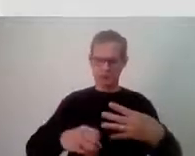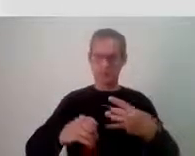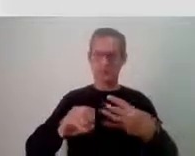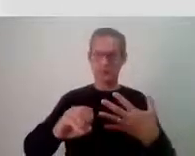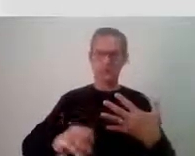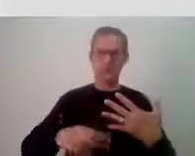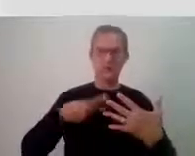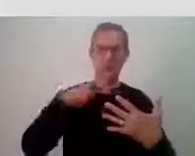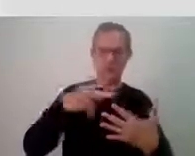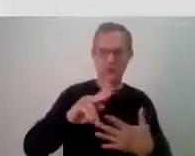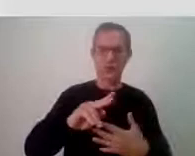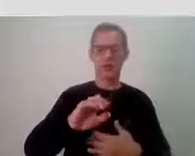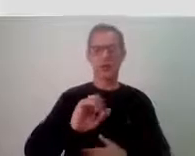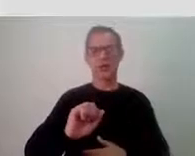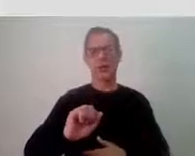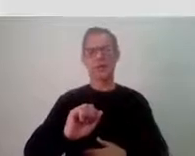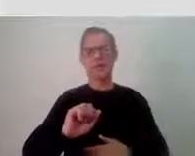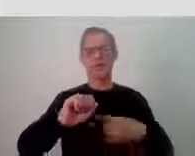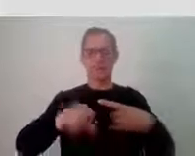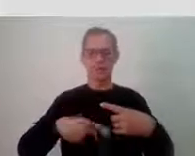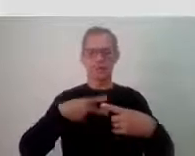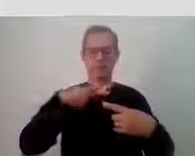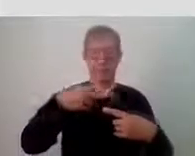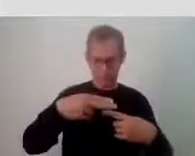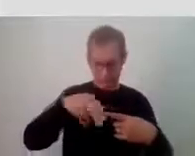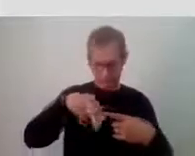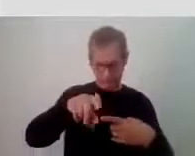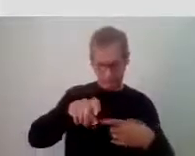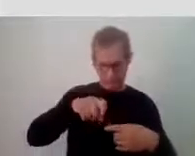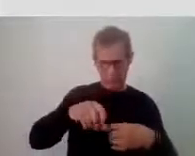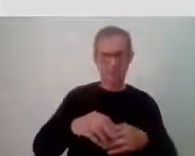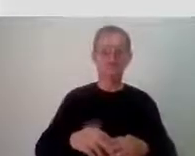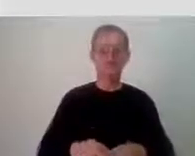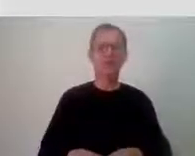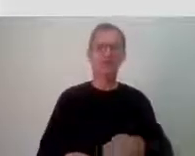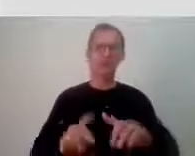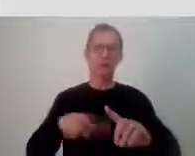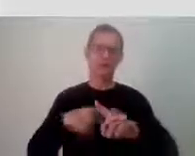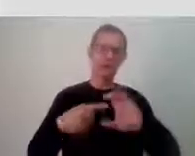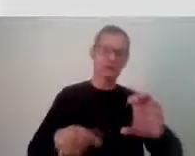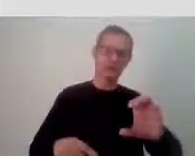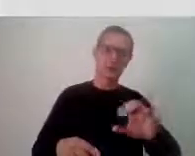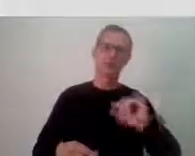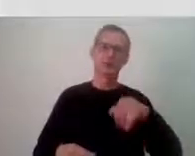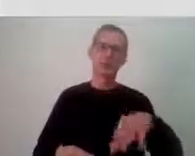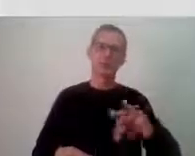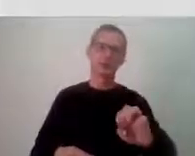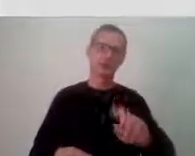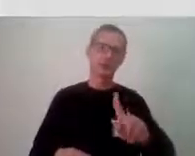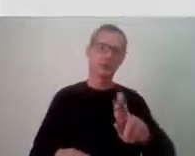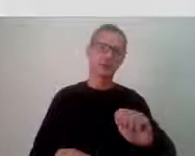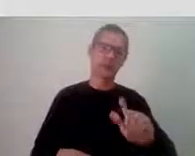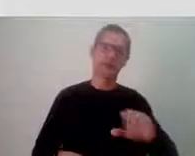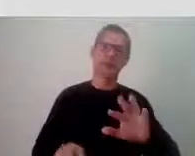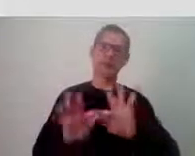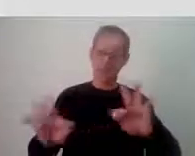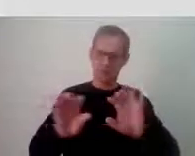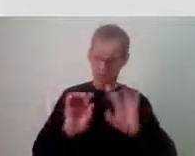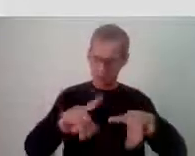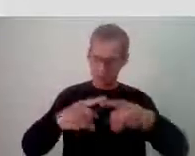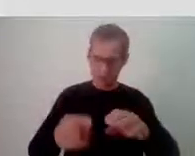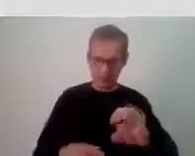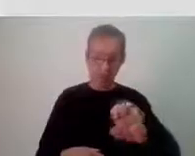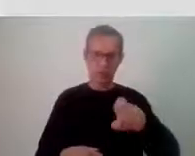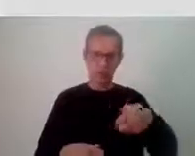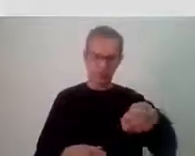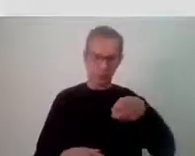x, é a elevado a x sobre ln de a, mais c. E integral dessa função especial que nós temos, que é o e de